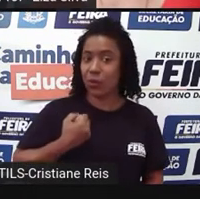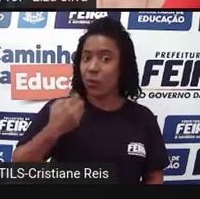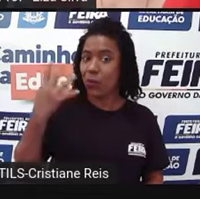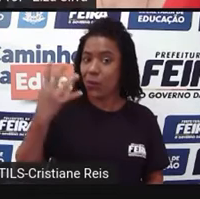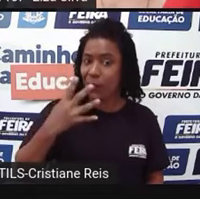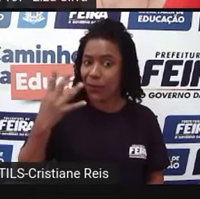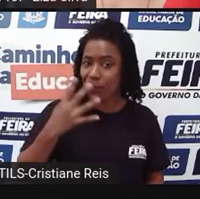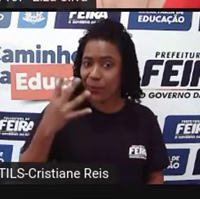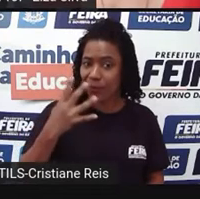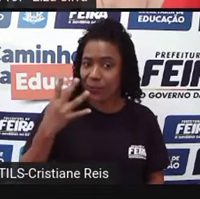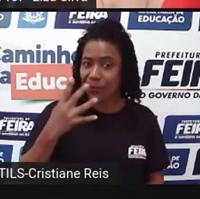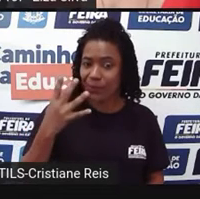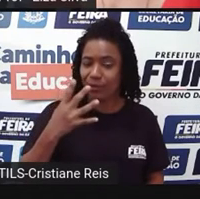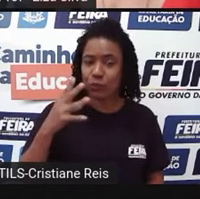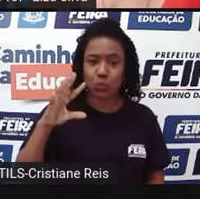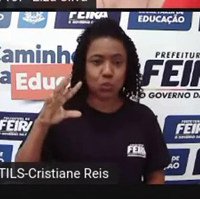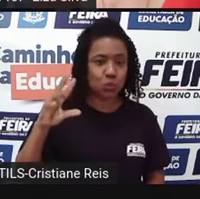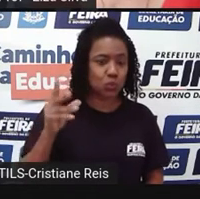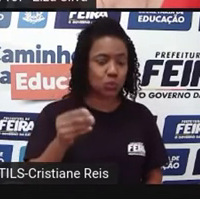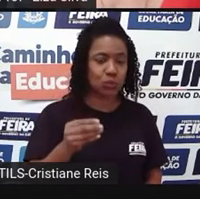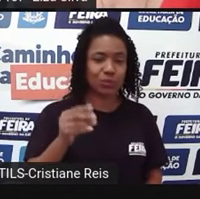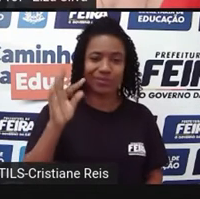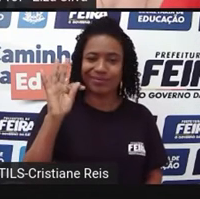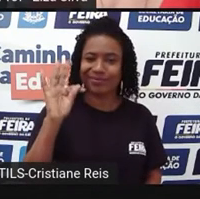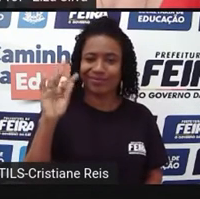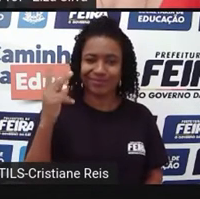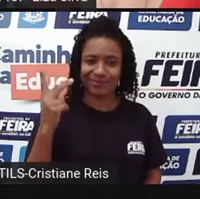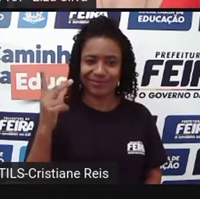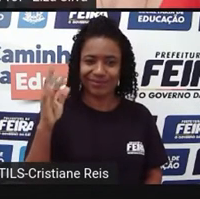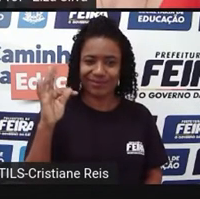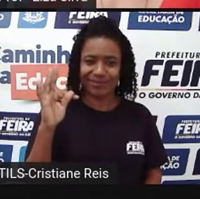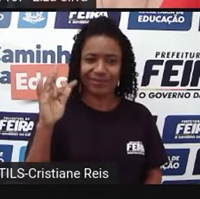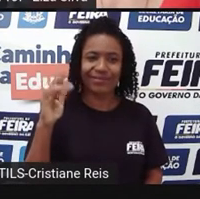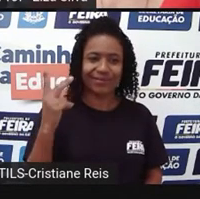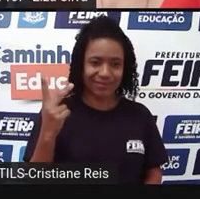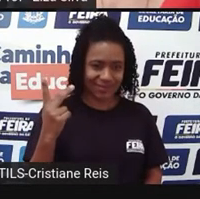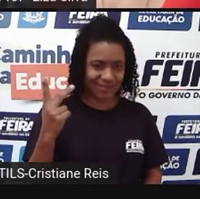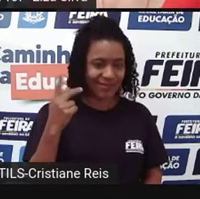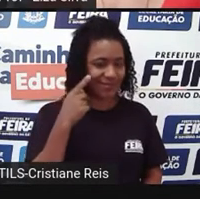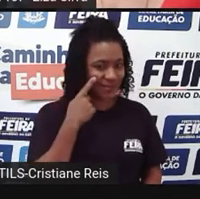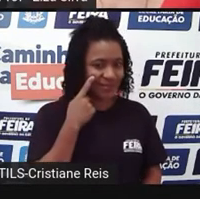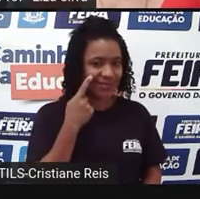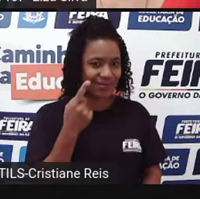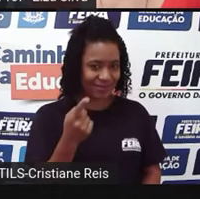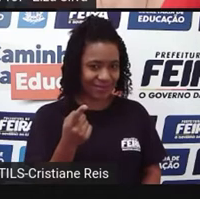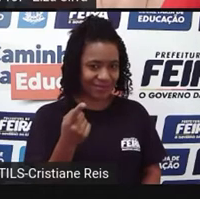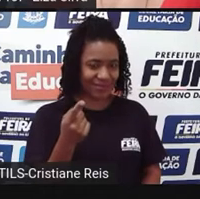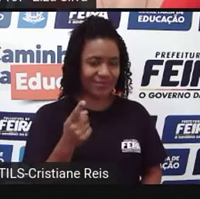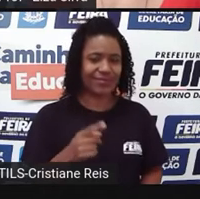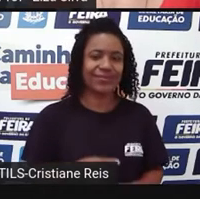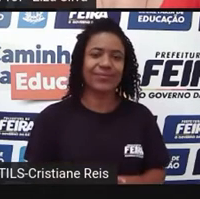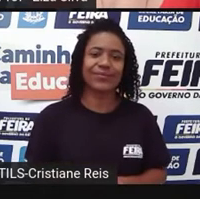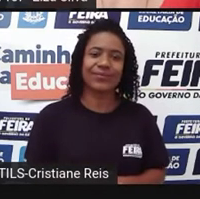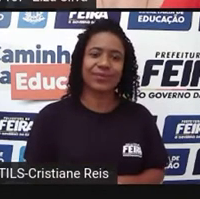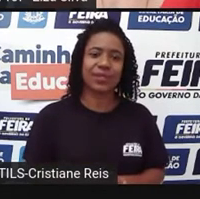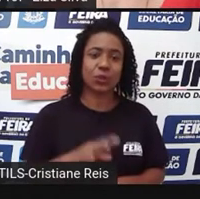observa em que eles terminam todos com th th T ent